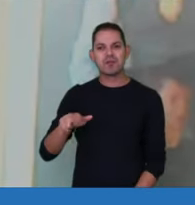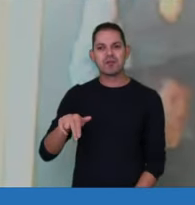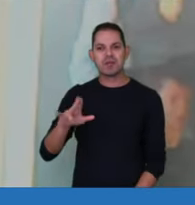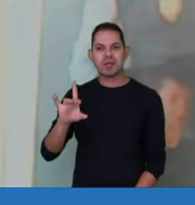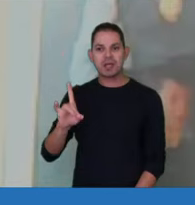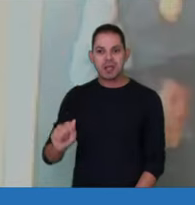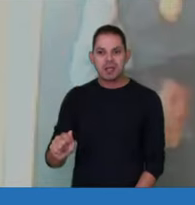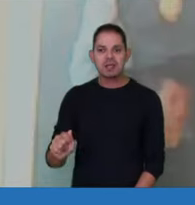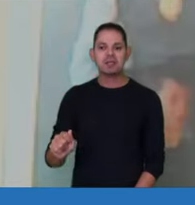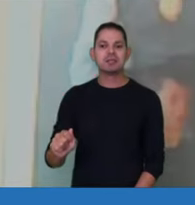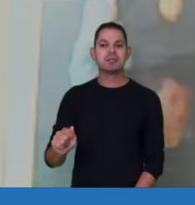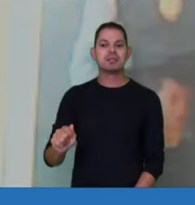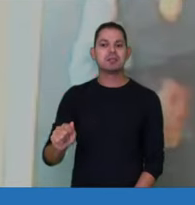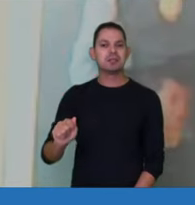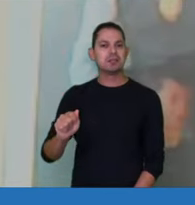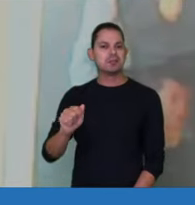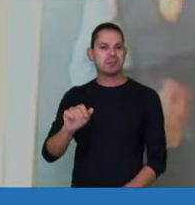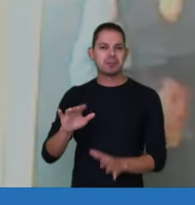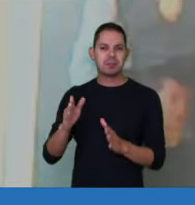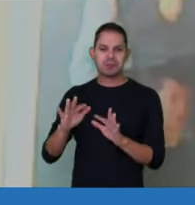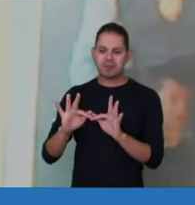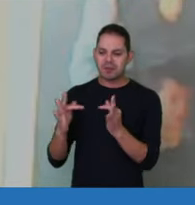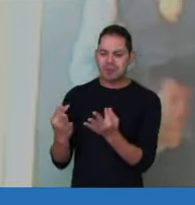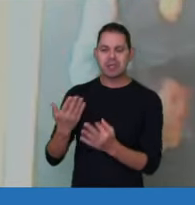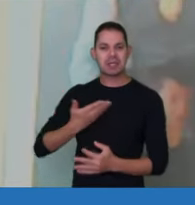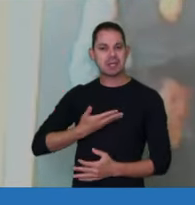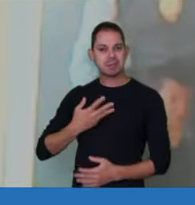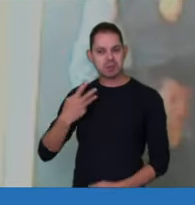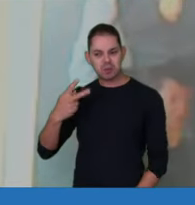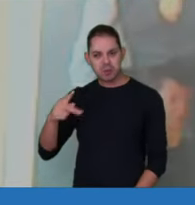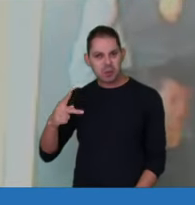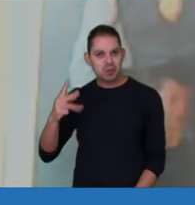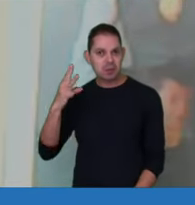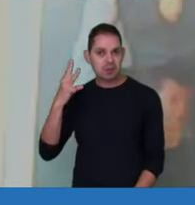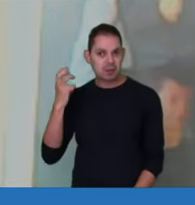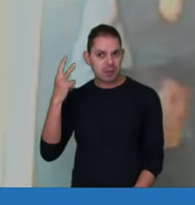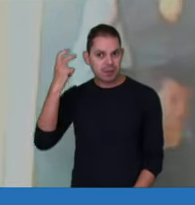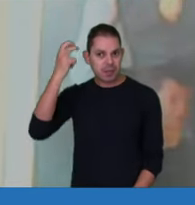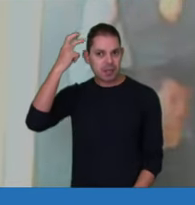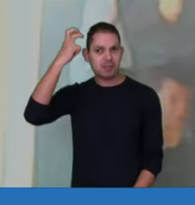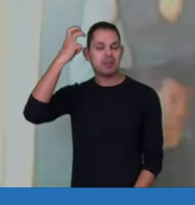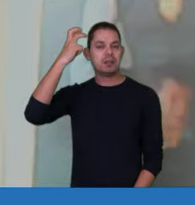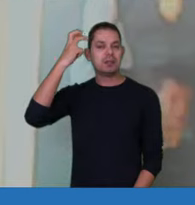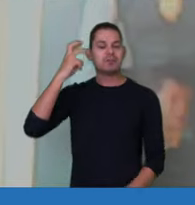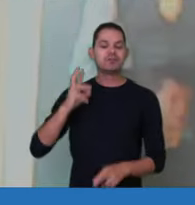vão. Sempre repetiram, pelo menos